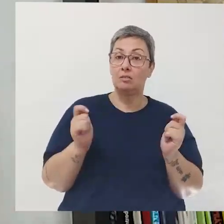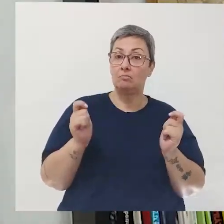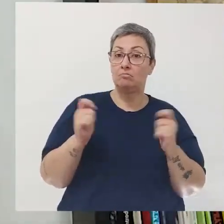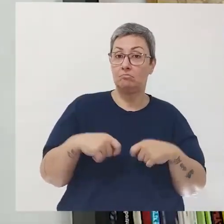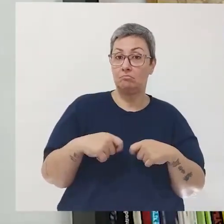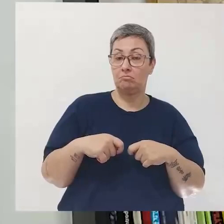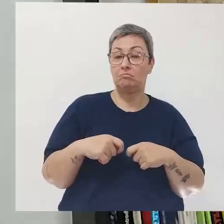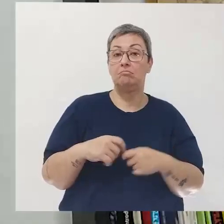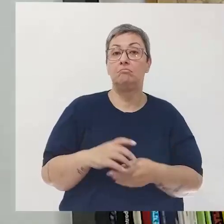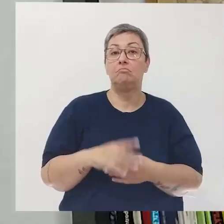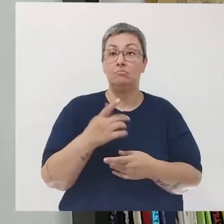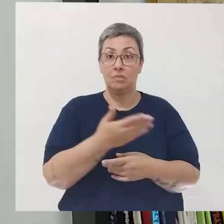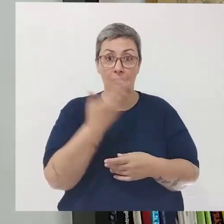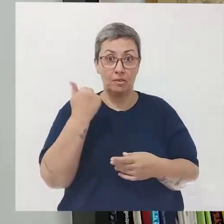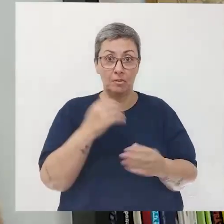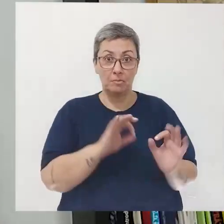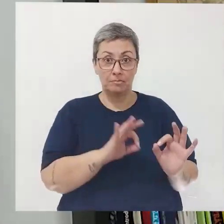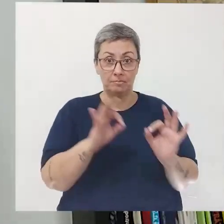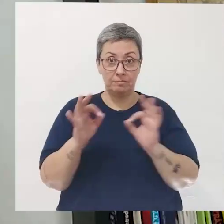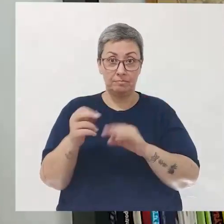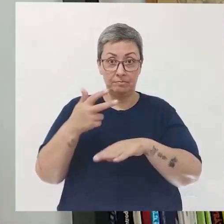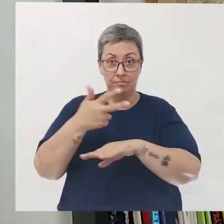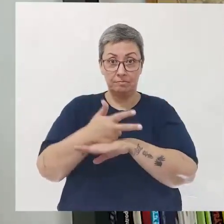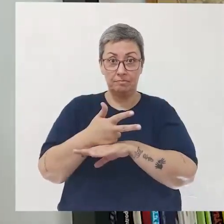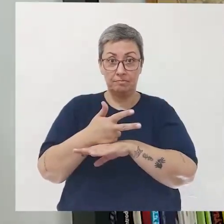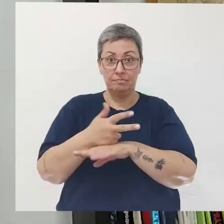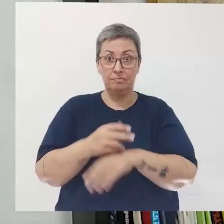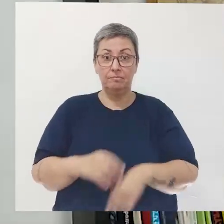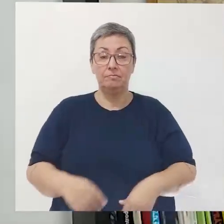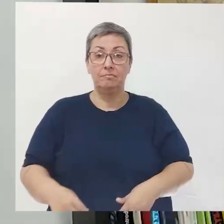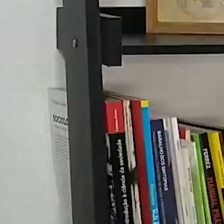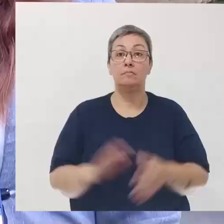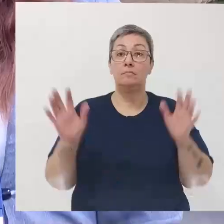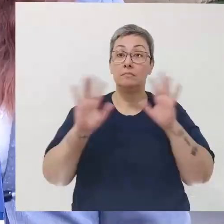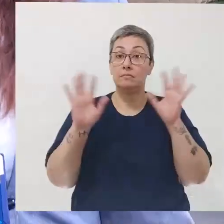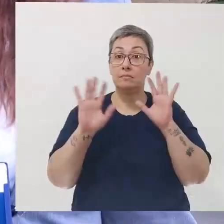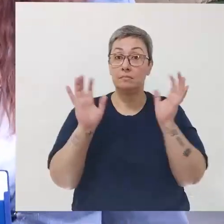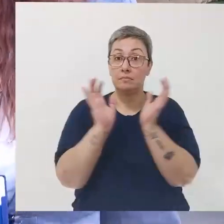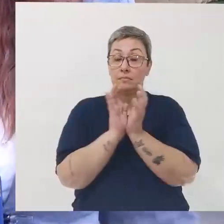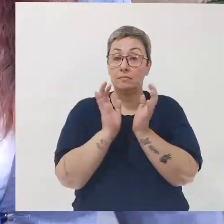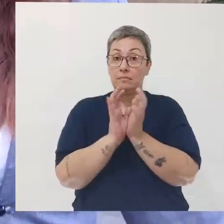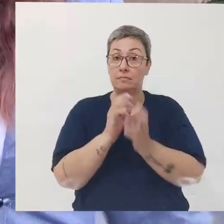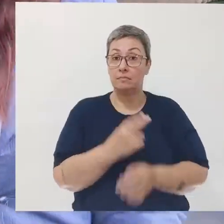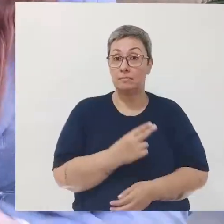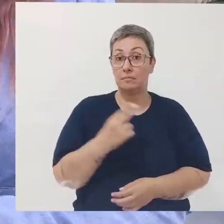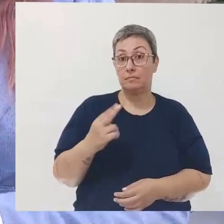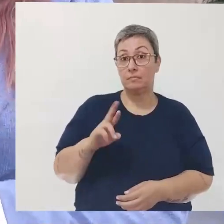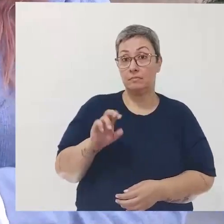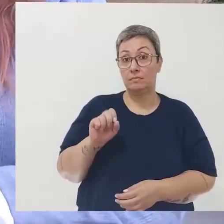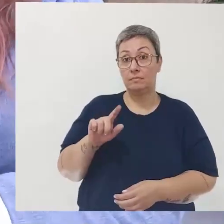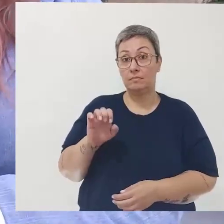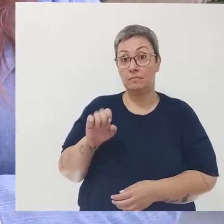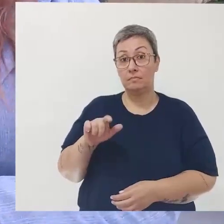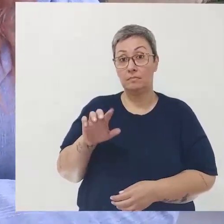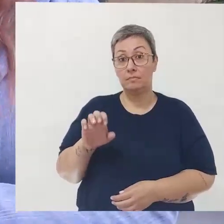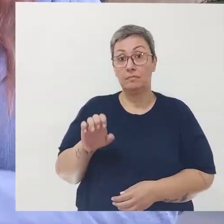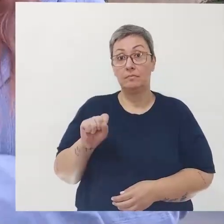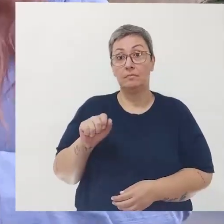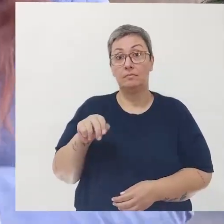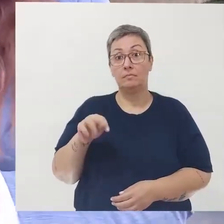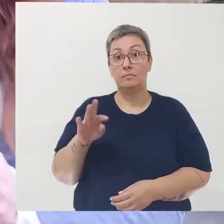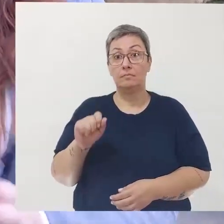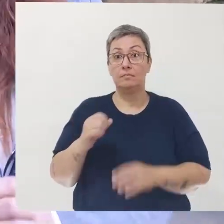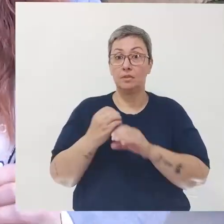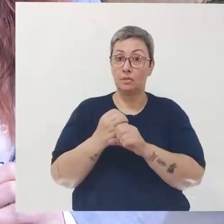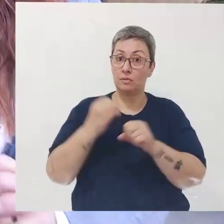e eficientização. Vamos assistir ao vídeo? Oi, pessoal! Meu nome é Rosilene Santiago, eu